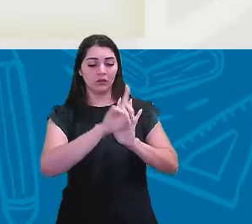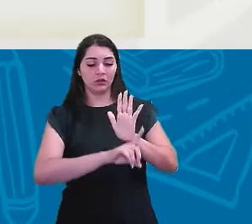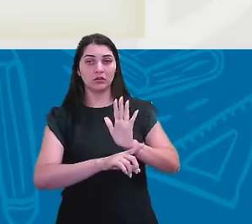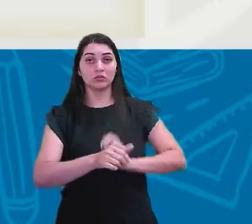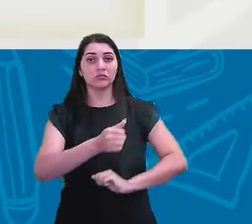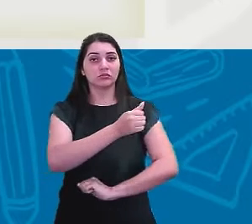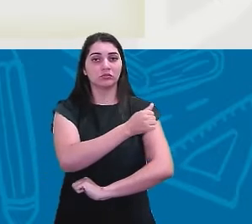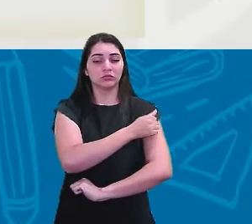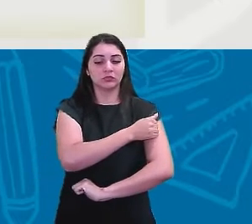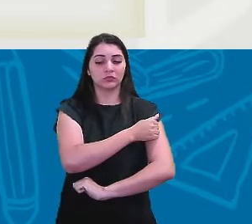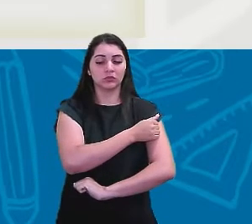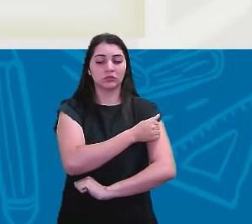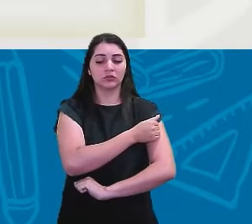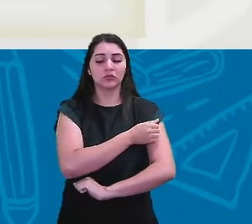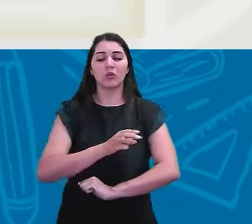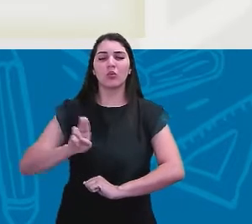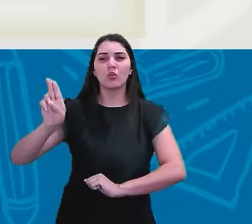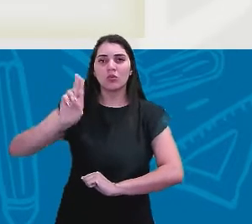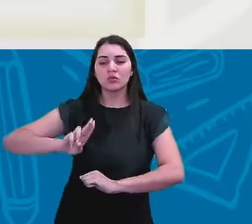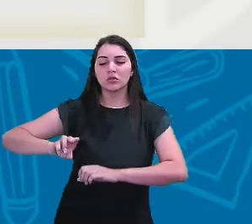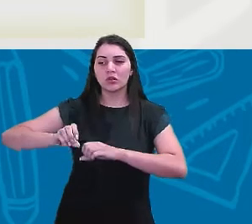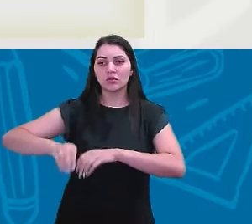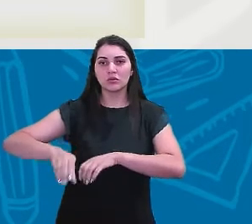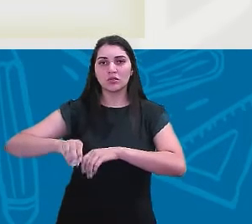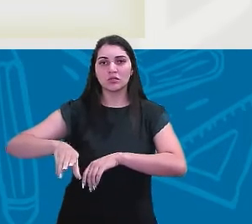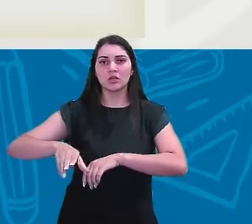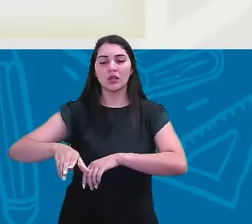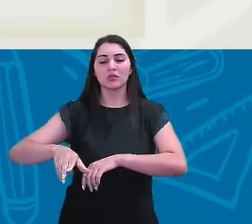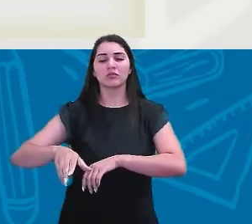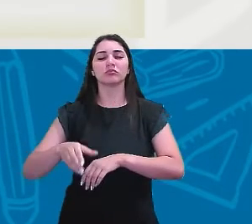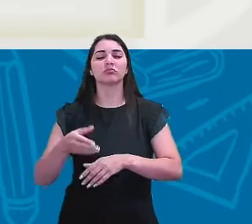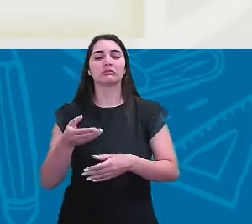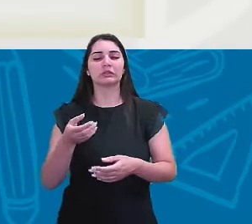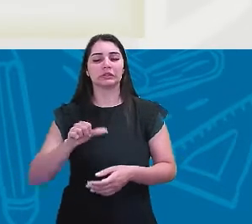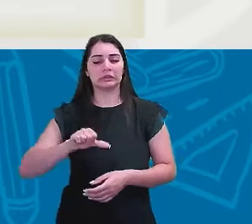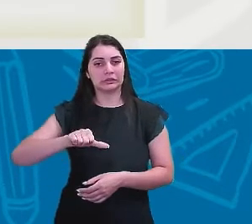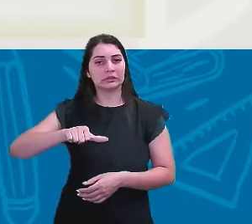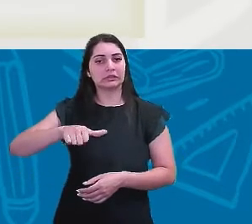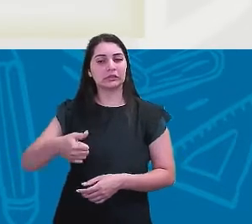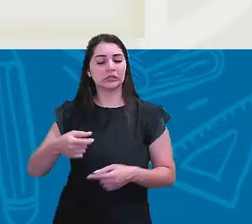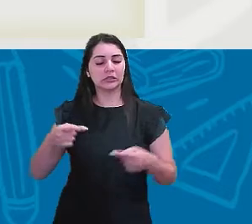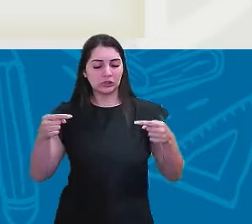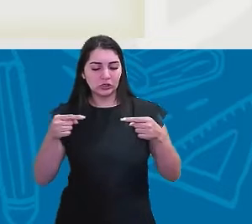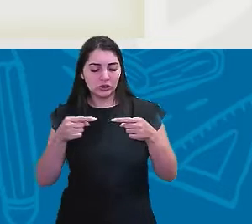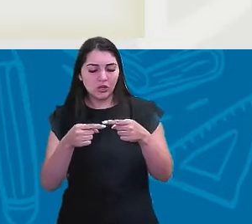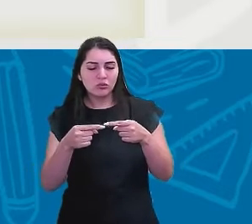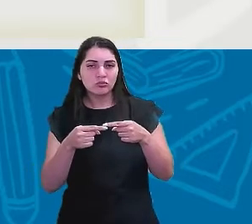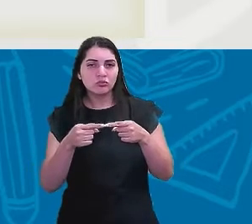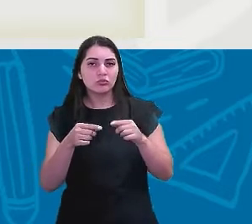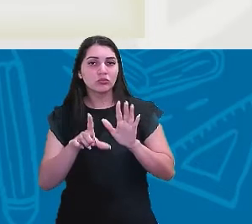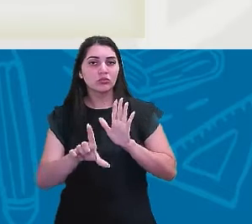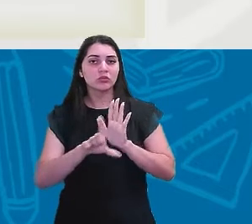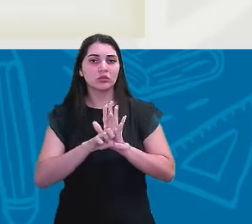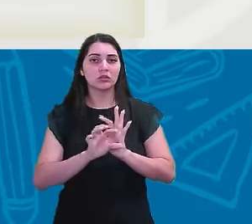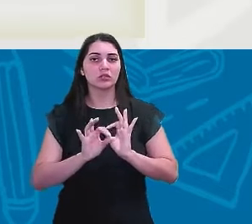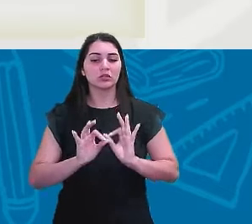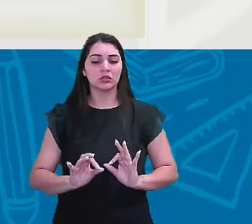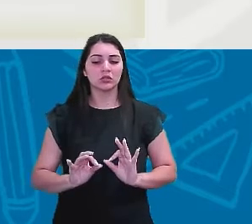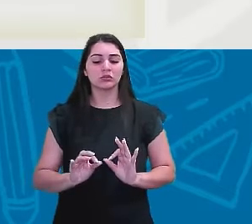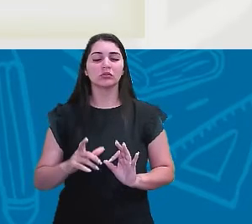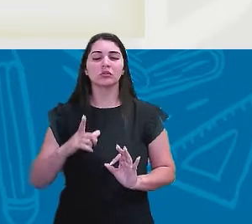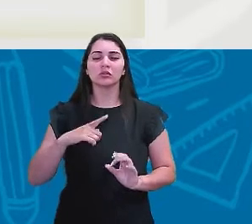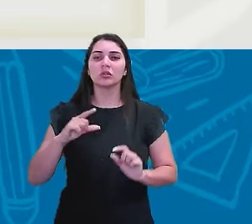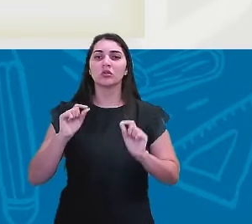aluno. Usufruir do ensino e de uma educação de qualidade, de acordo com o previsto na lei, tá? Em